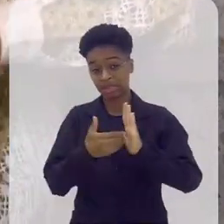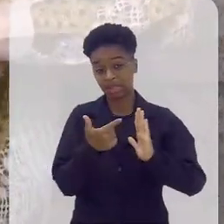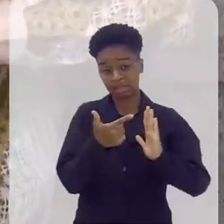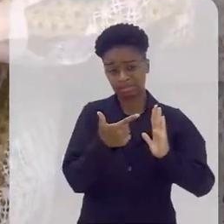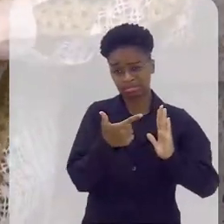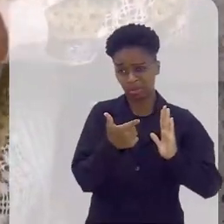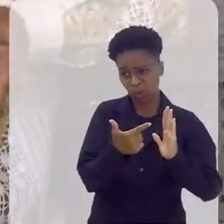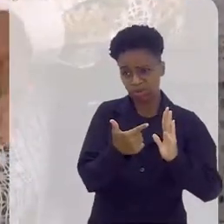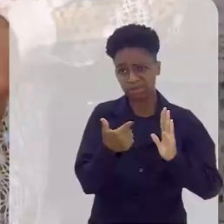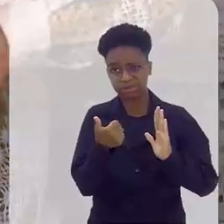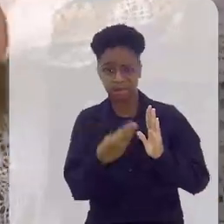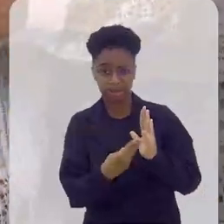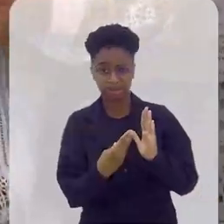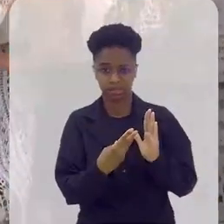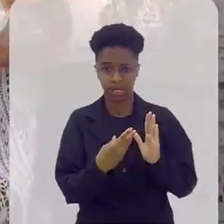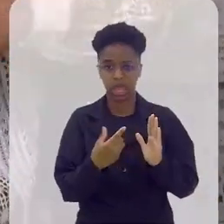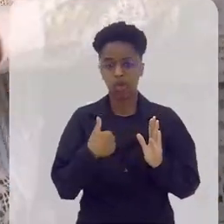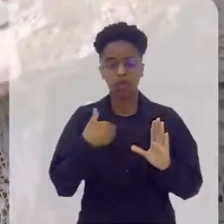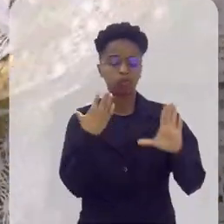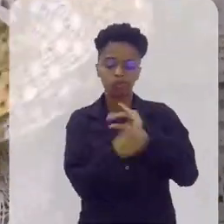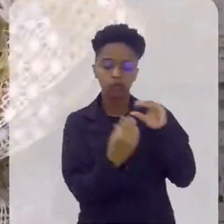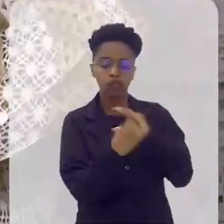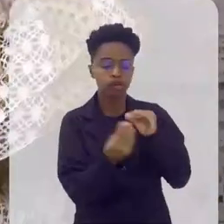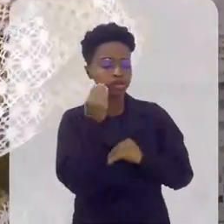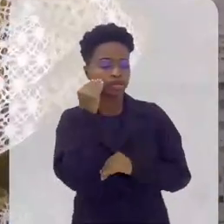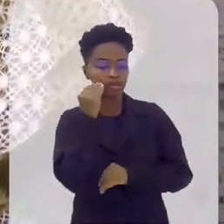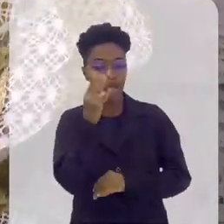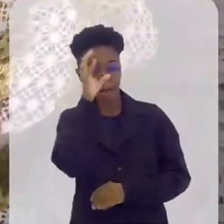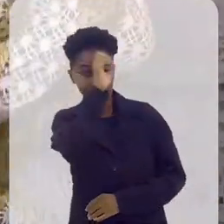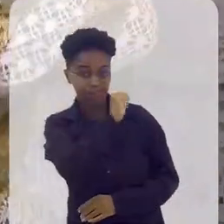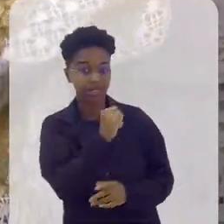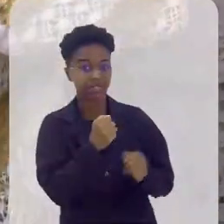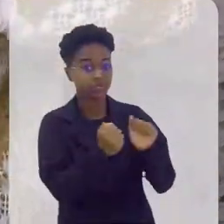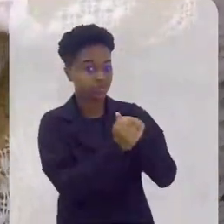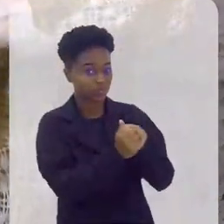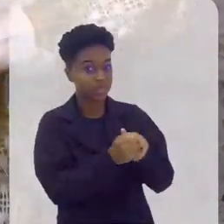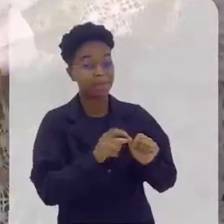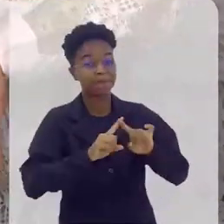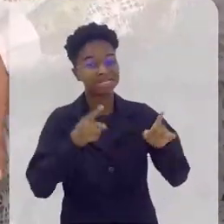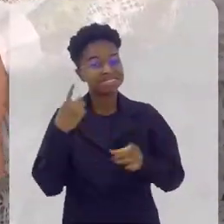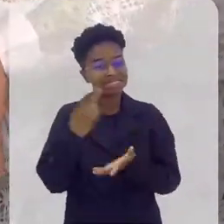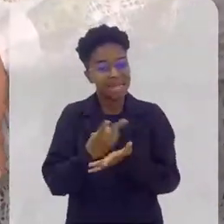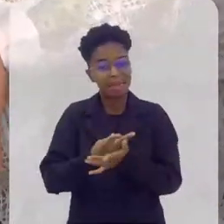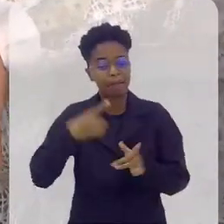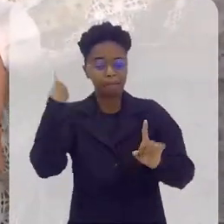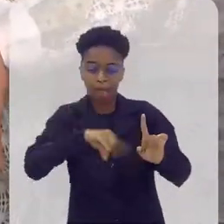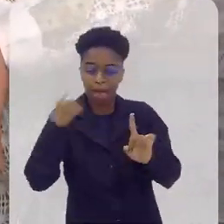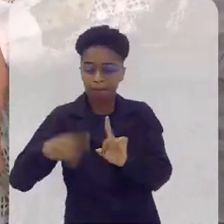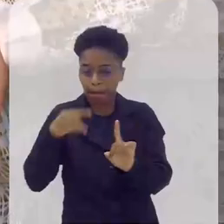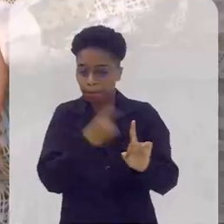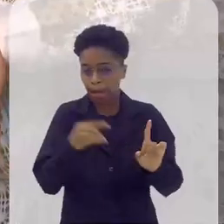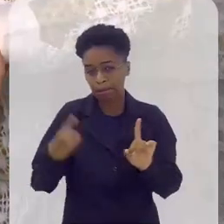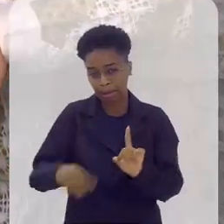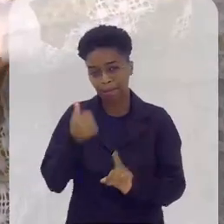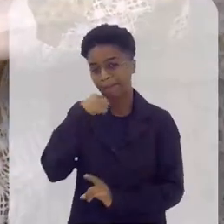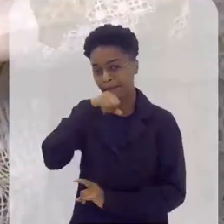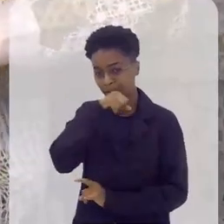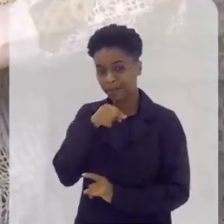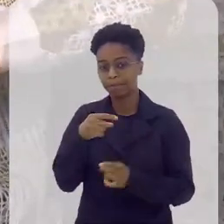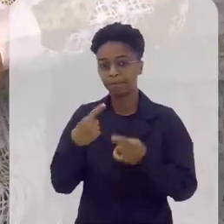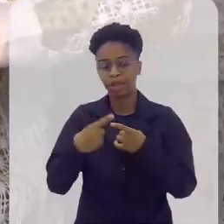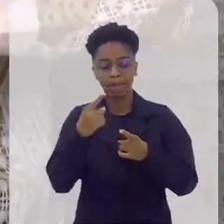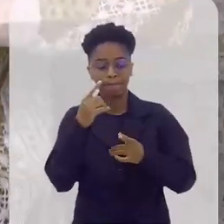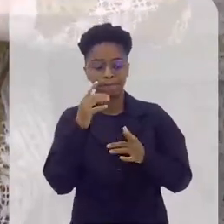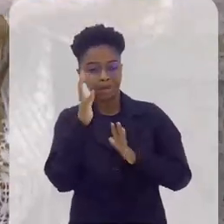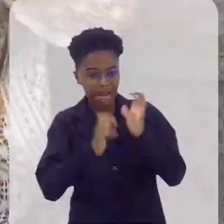13 anos, 12 anos, fugindo para ir apanhando e apanhando, e elas brigavam e